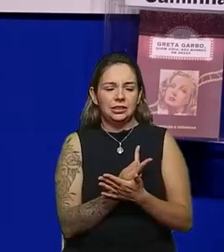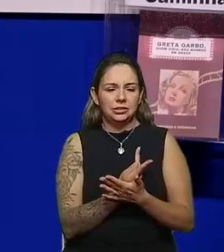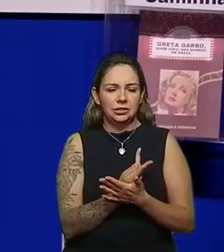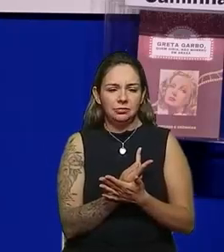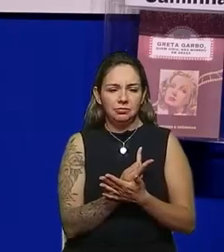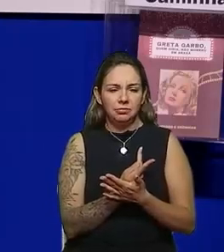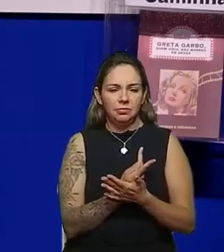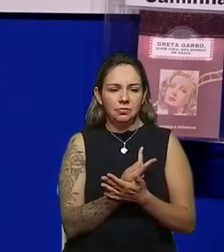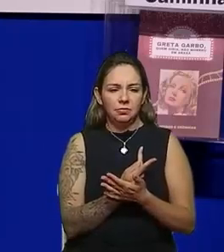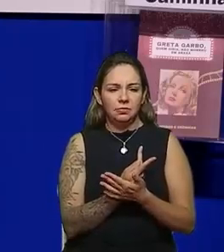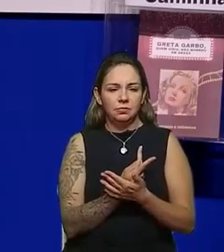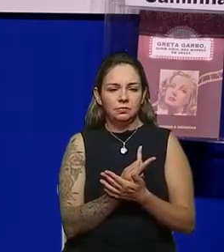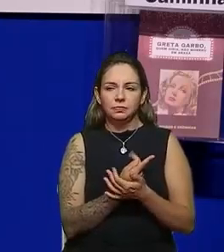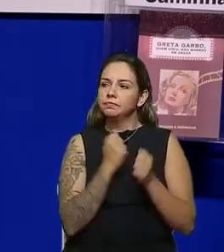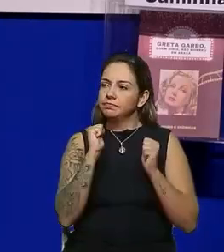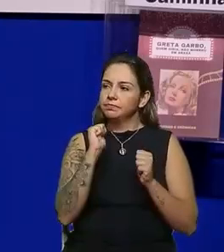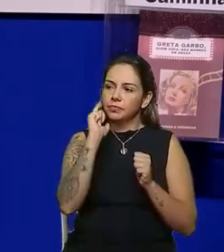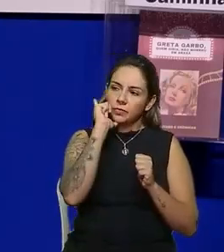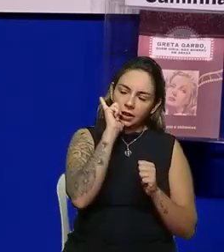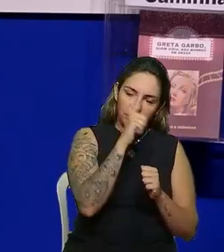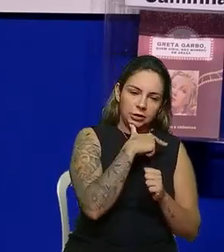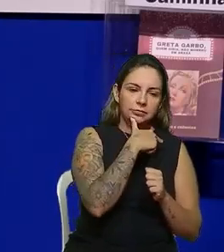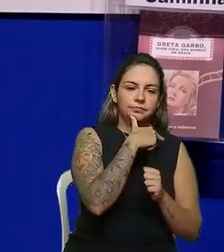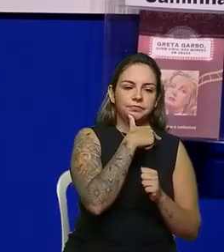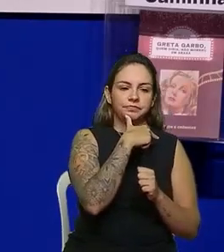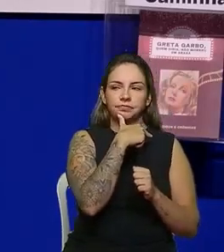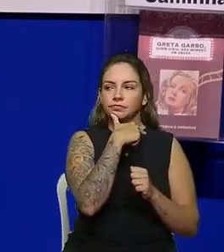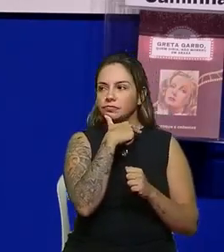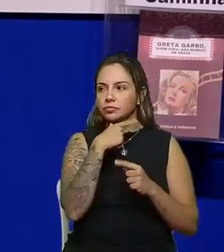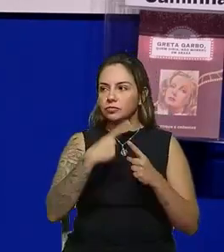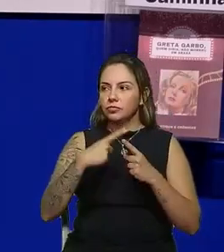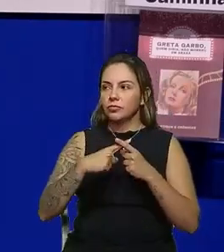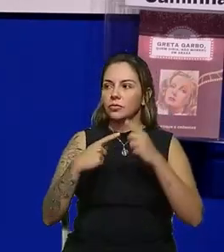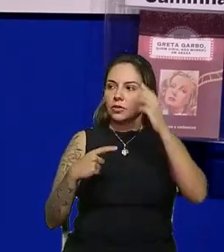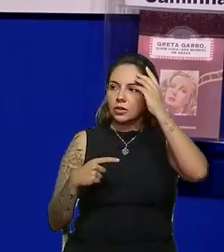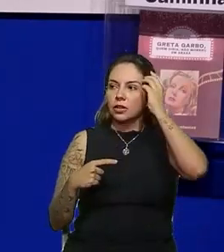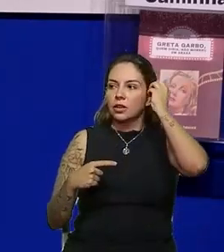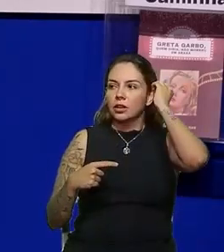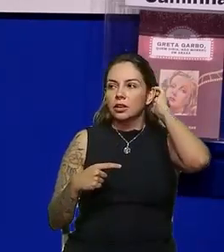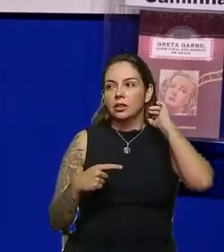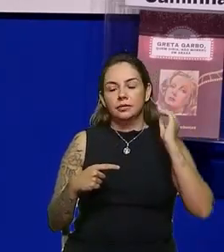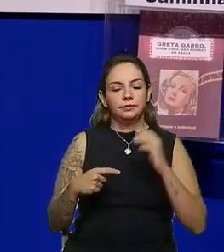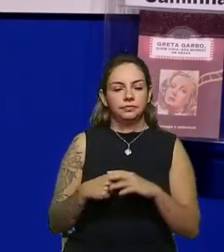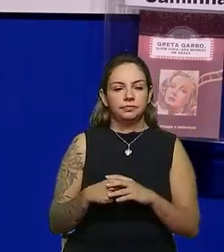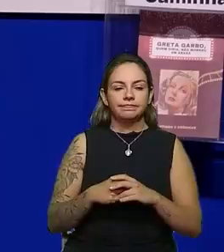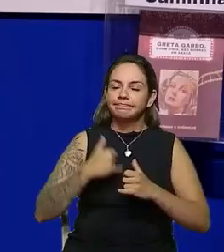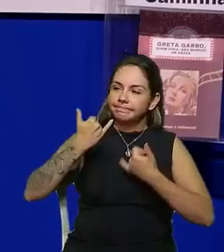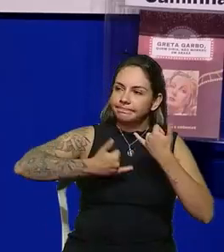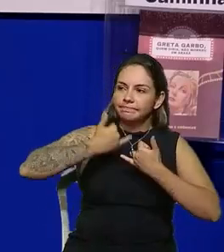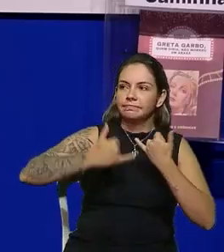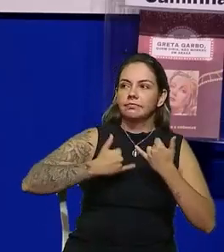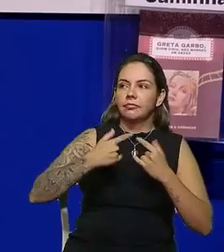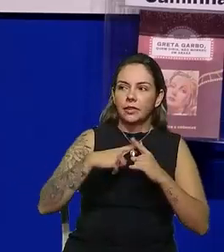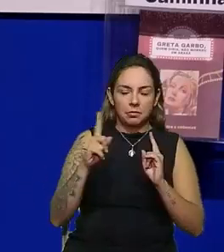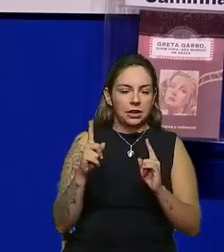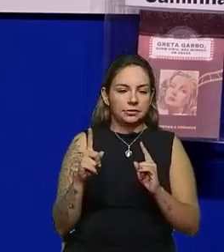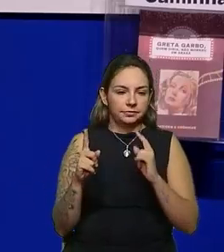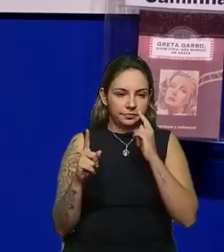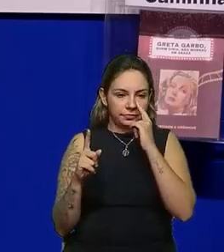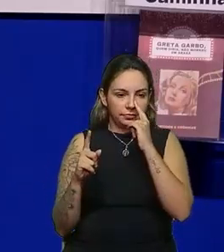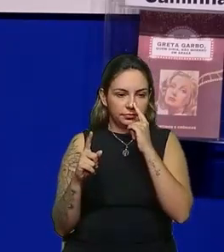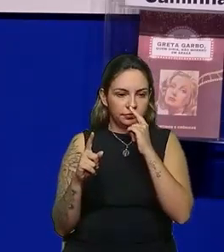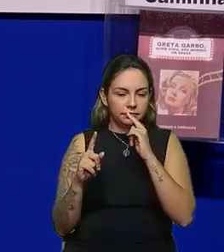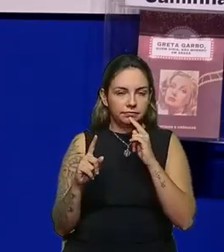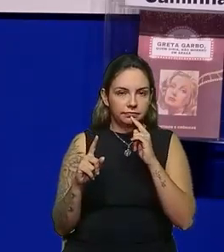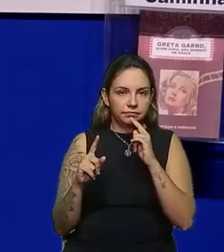que pode demorar um pouco mais, porque a situação não está para brincadeira, mas